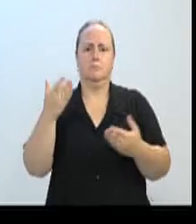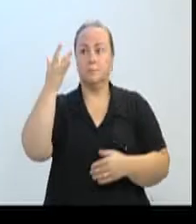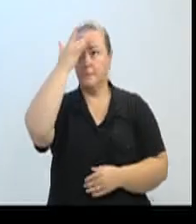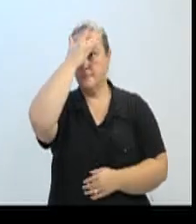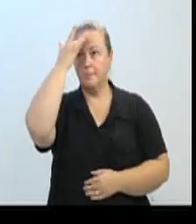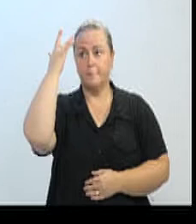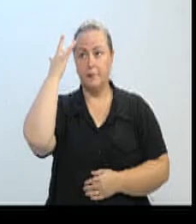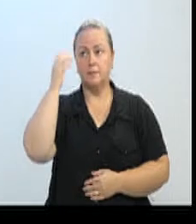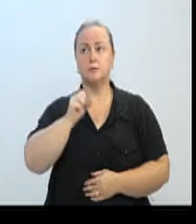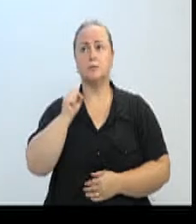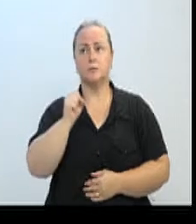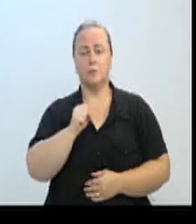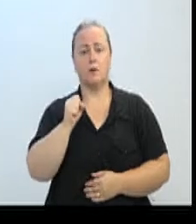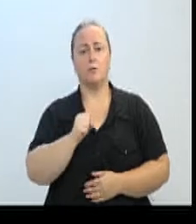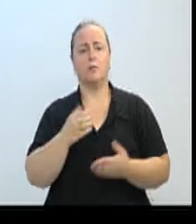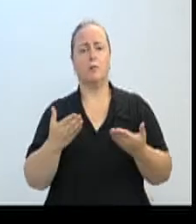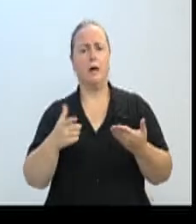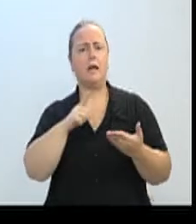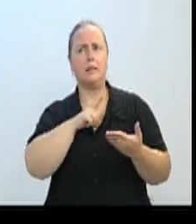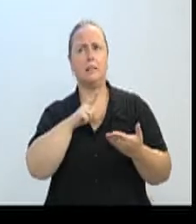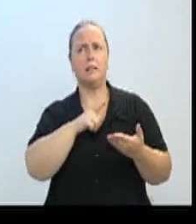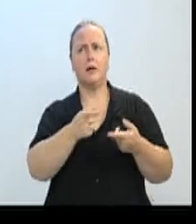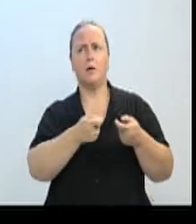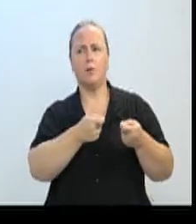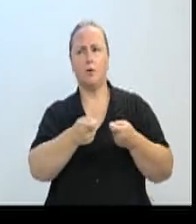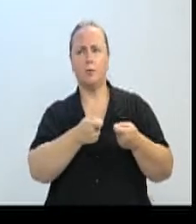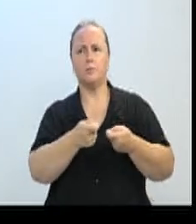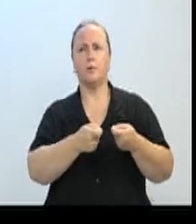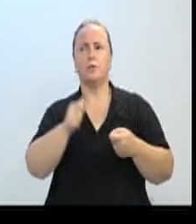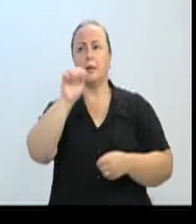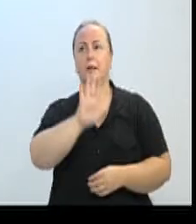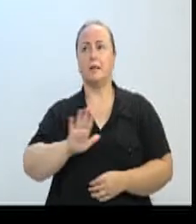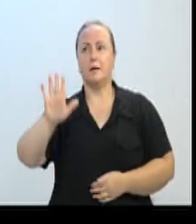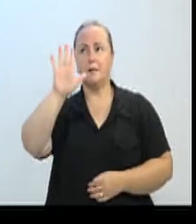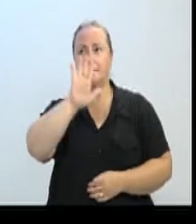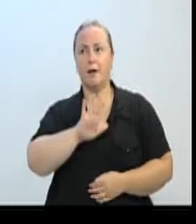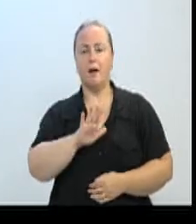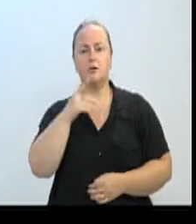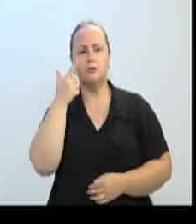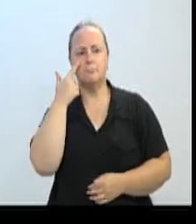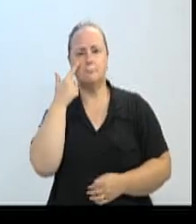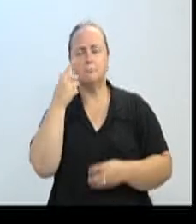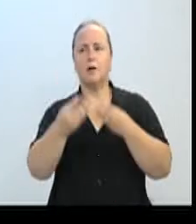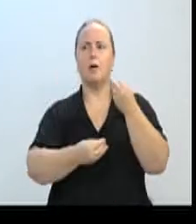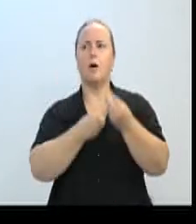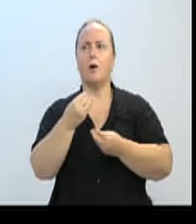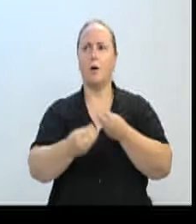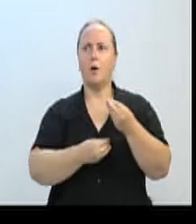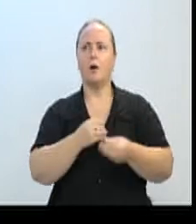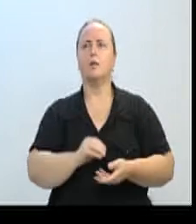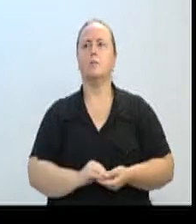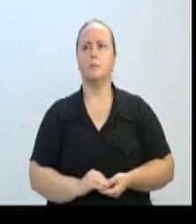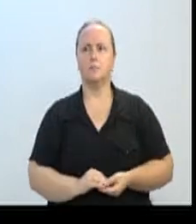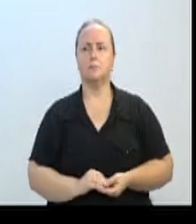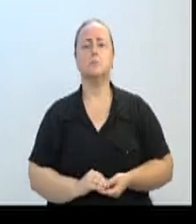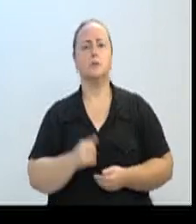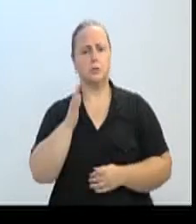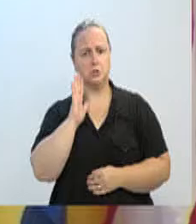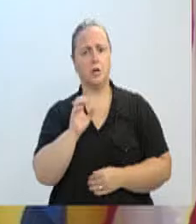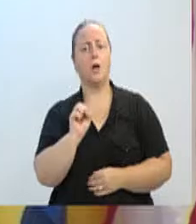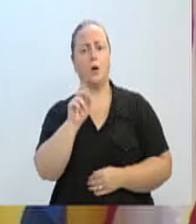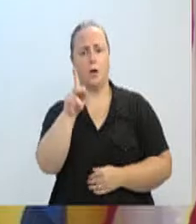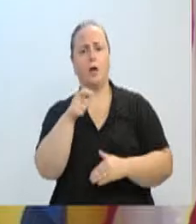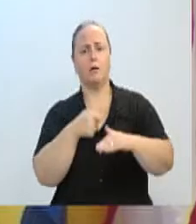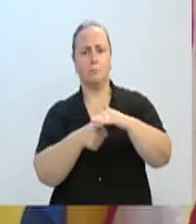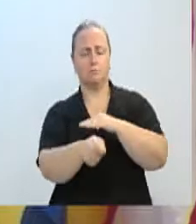e esse central de controle de operação de imagens que a gente tem ali, que foi visto, foi um investimento bacana,